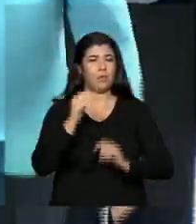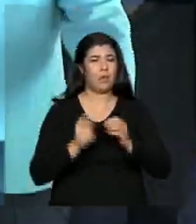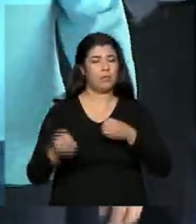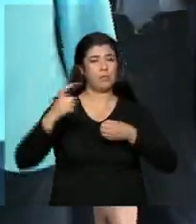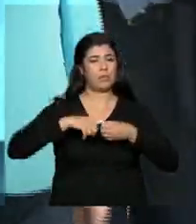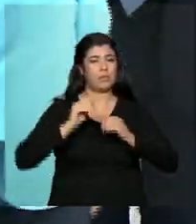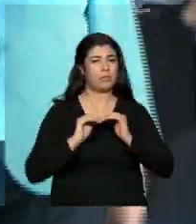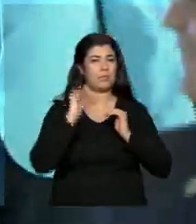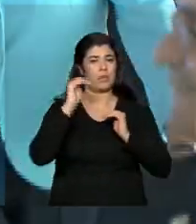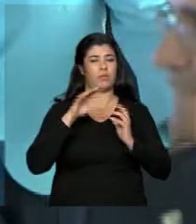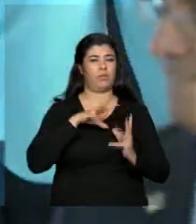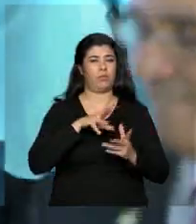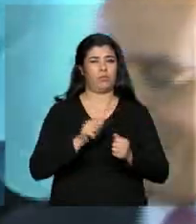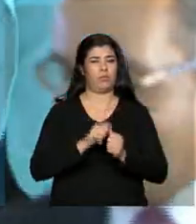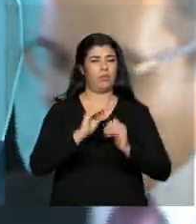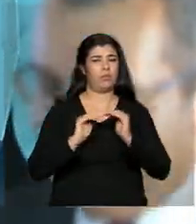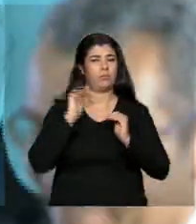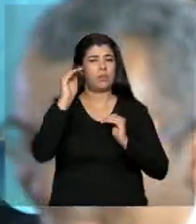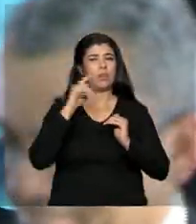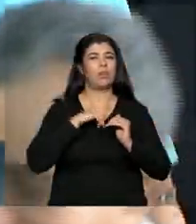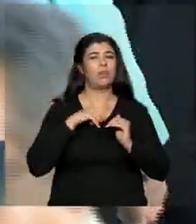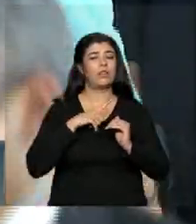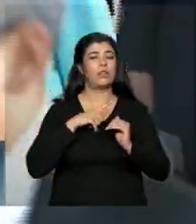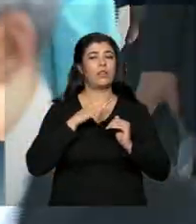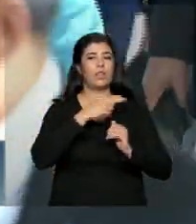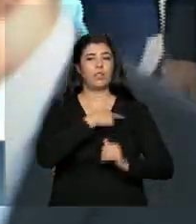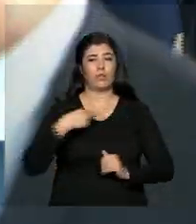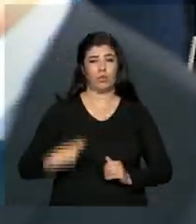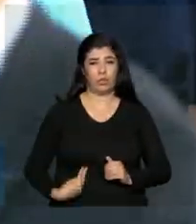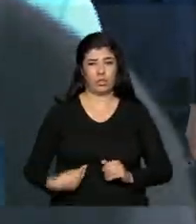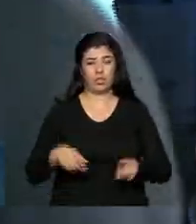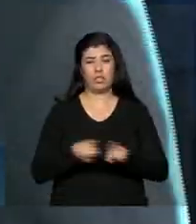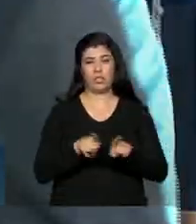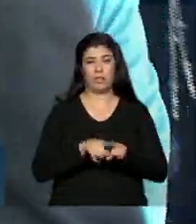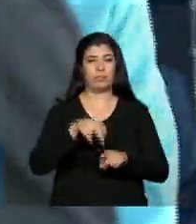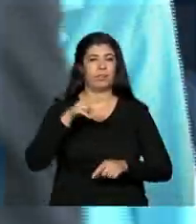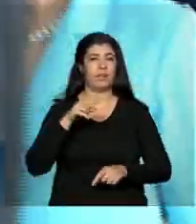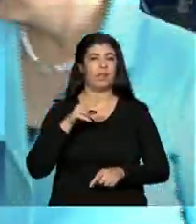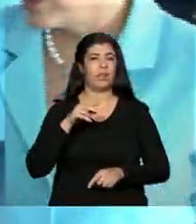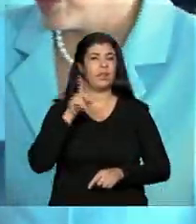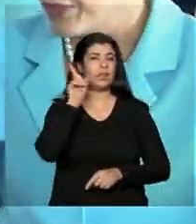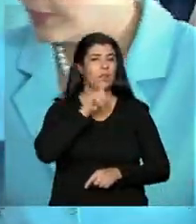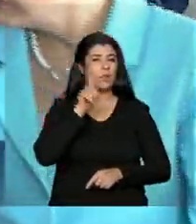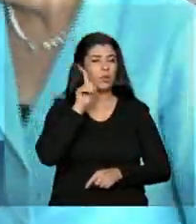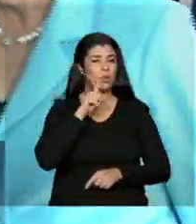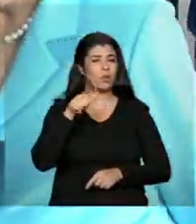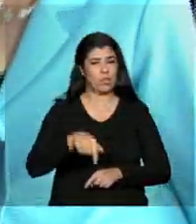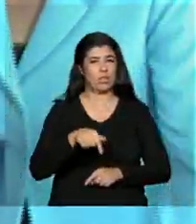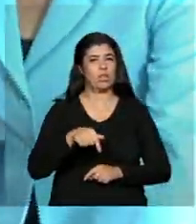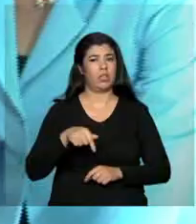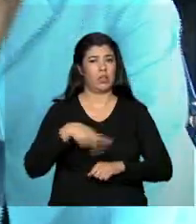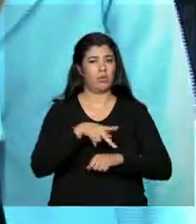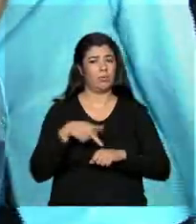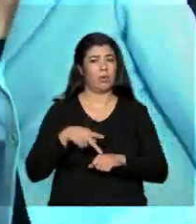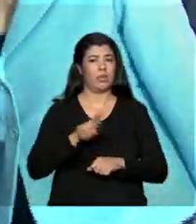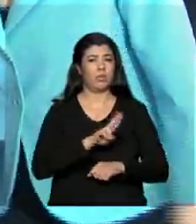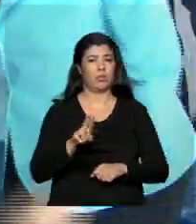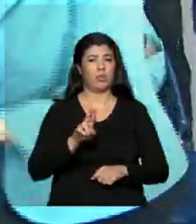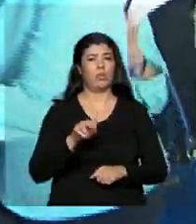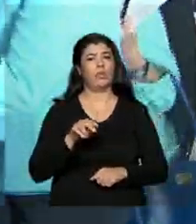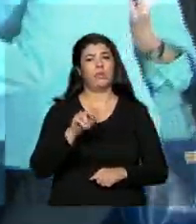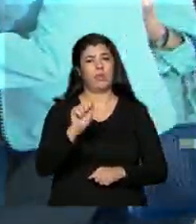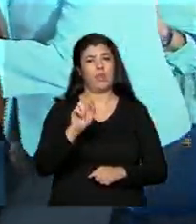mundo, superado apenas pela China, Estados Unidos e pelo país vizinho nosso aqui, a Argentina.